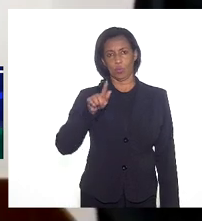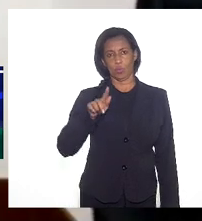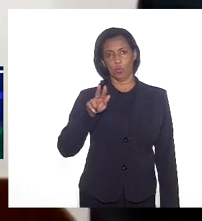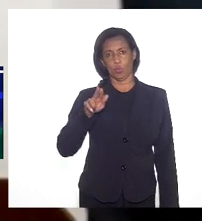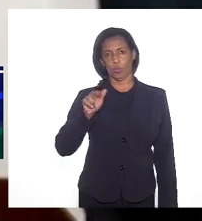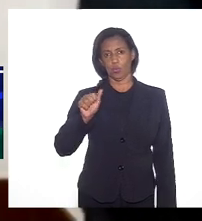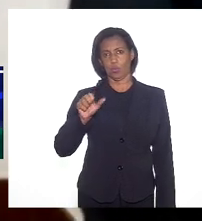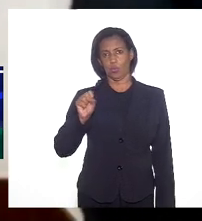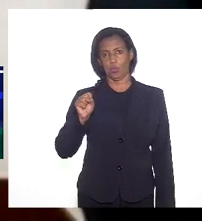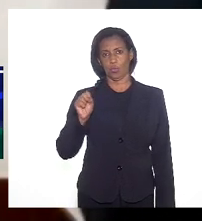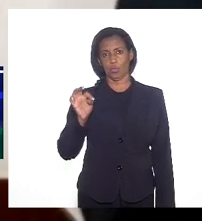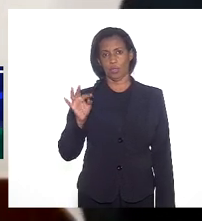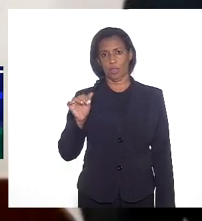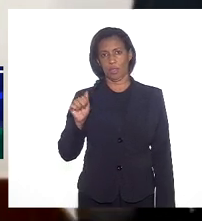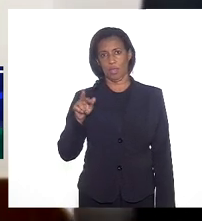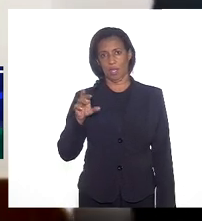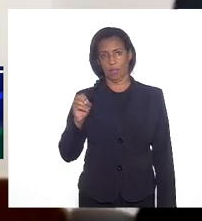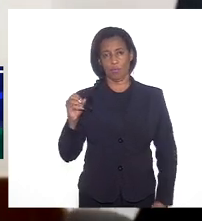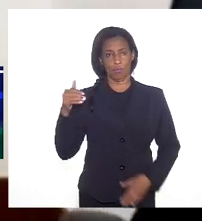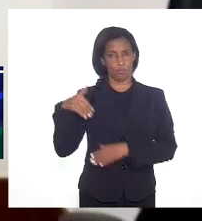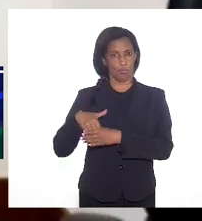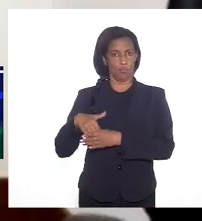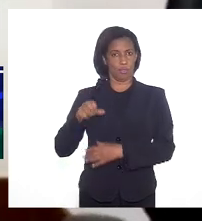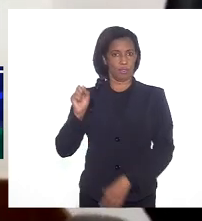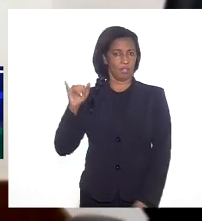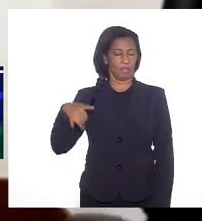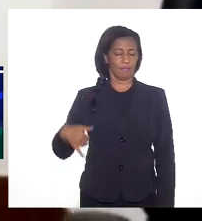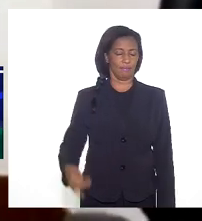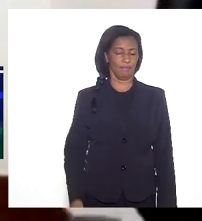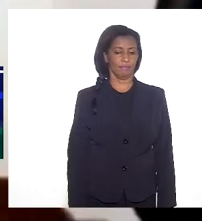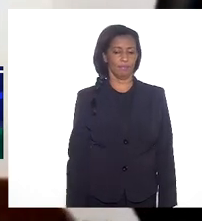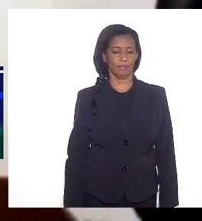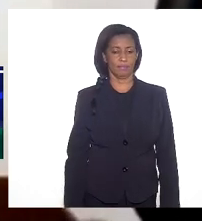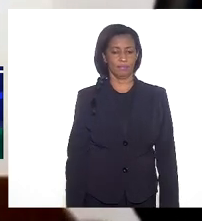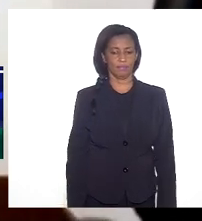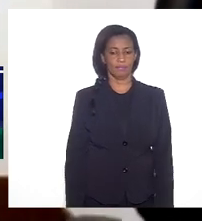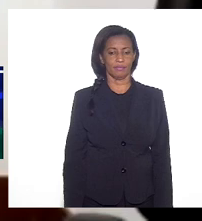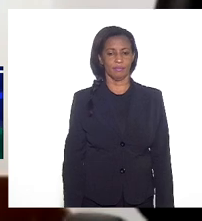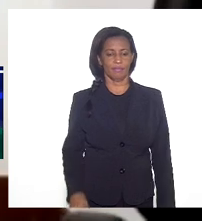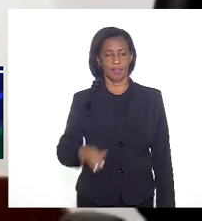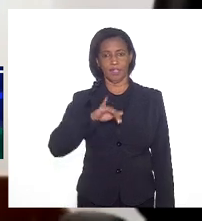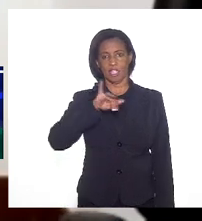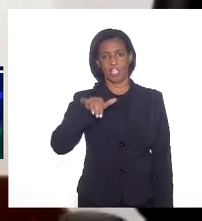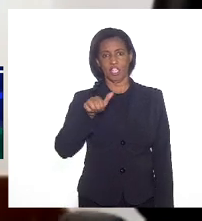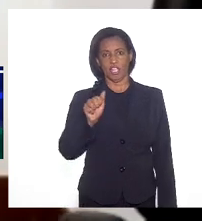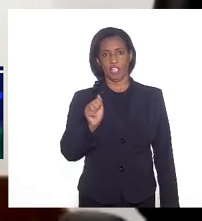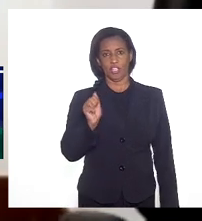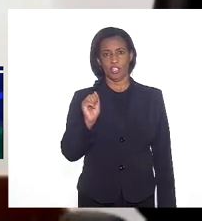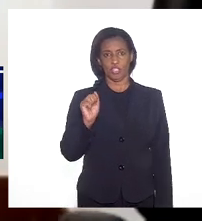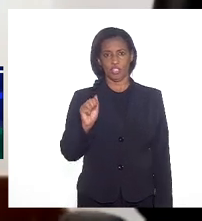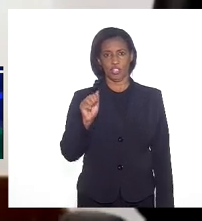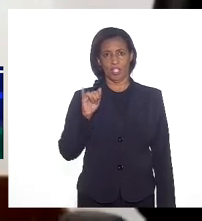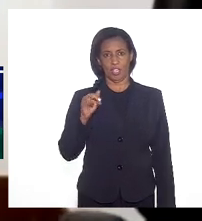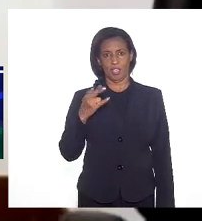Schmidt Votou no grupo sim Deputado Gustavo Deputado Jair Bittencourt